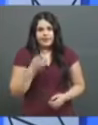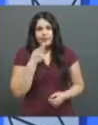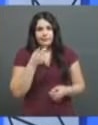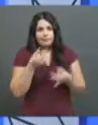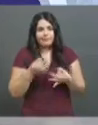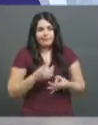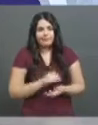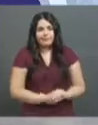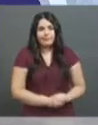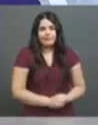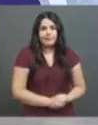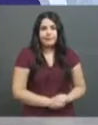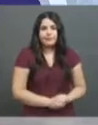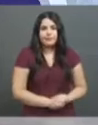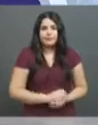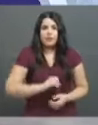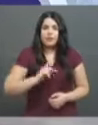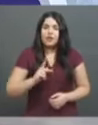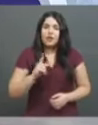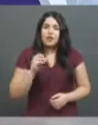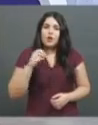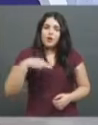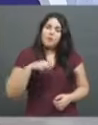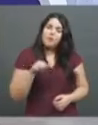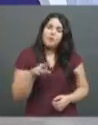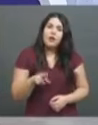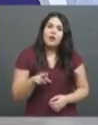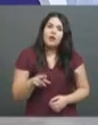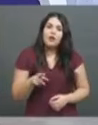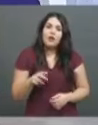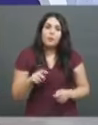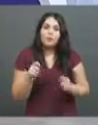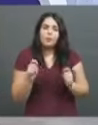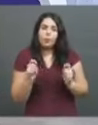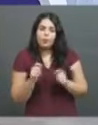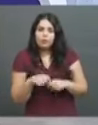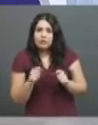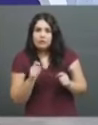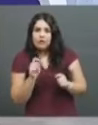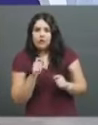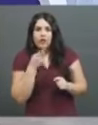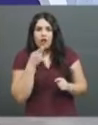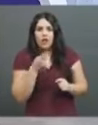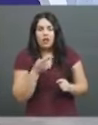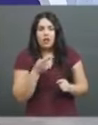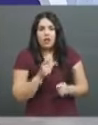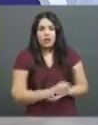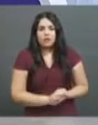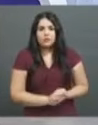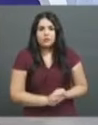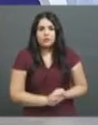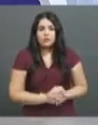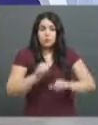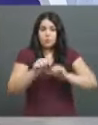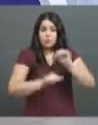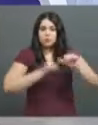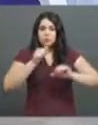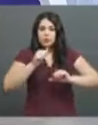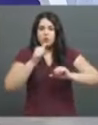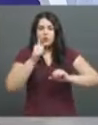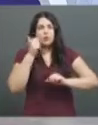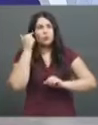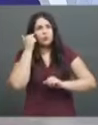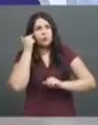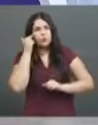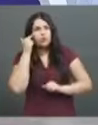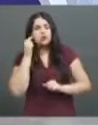mesmo. Ok. Doutor Omar, é possível hoje em dia afirmar que já uma mudança de mentalidade por